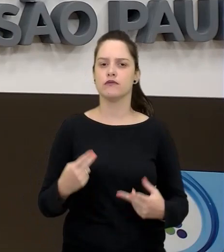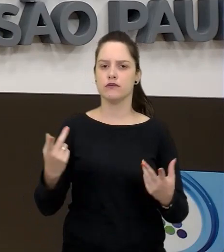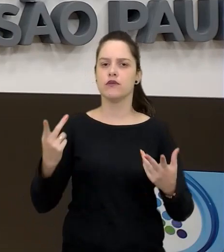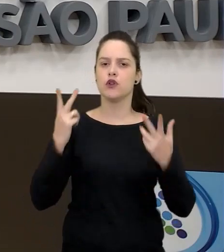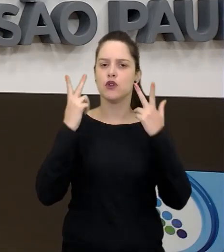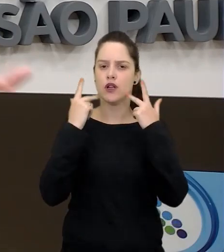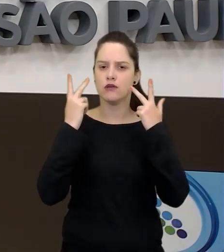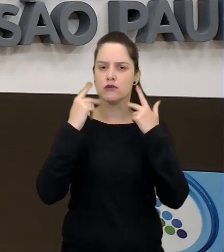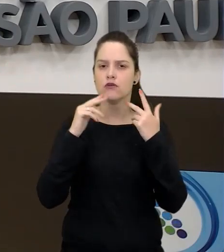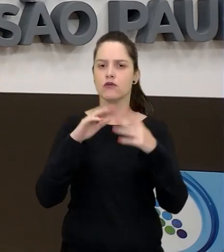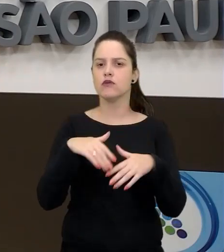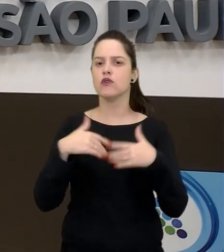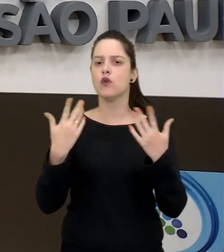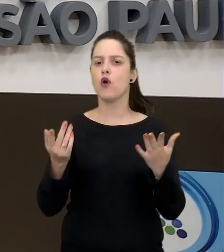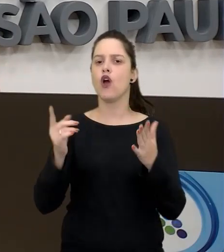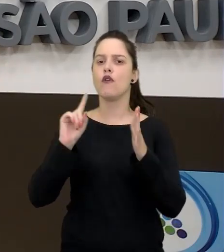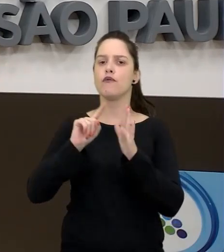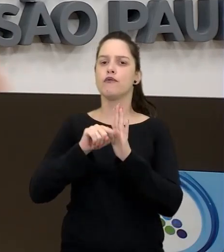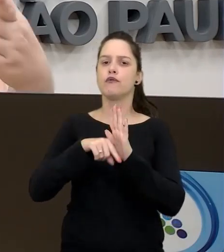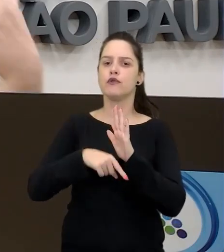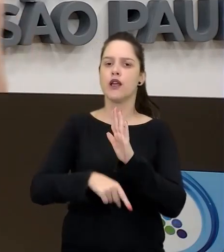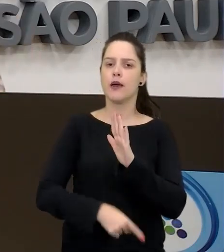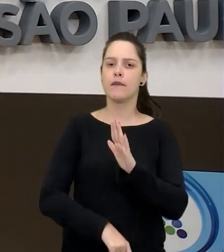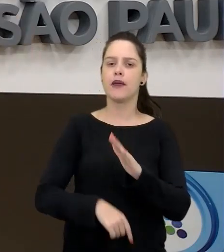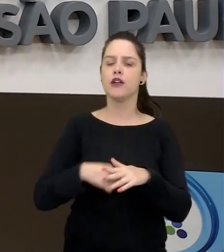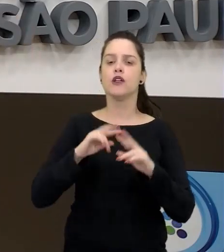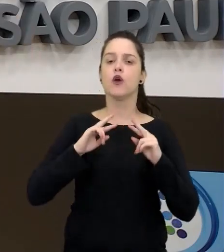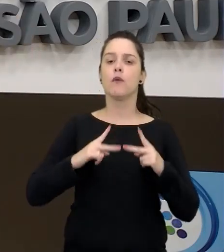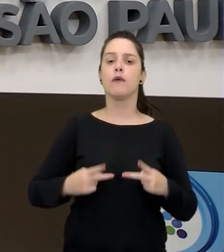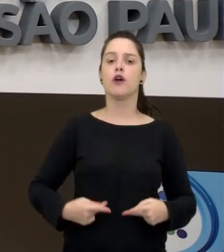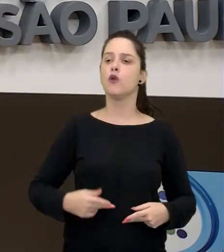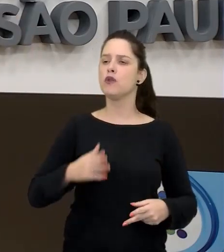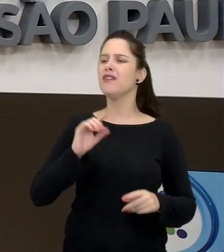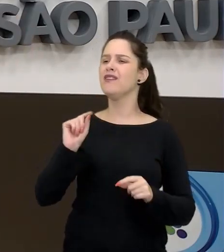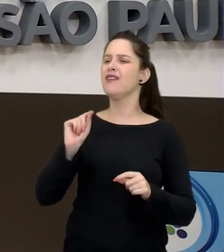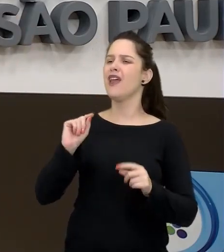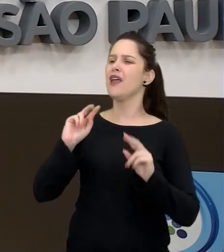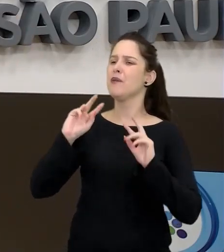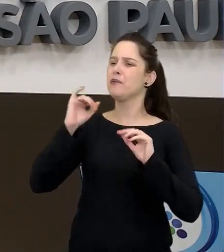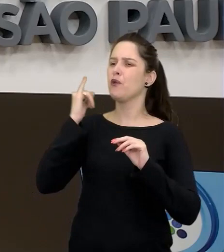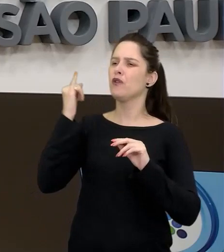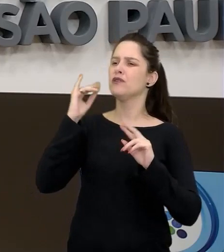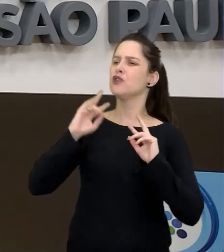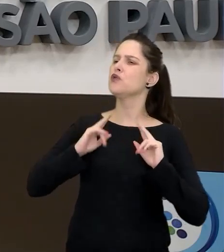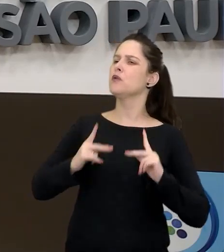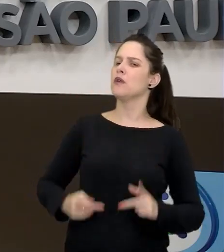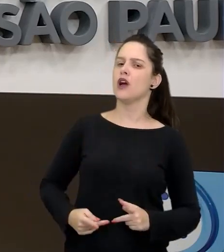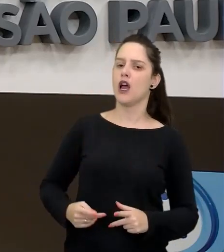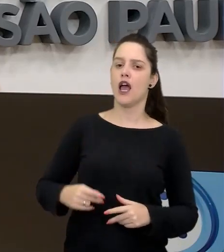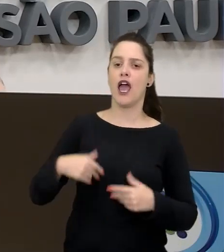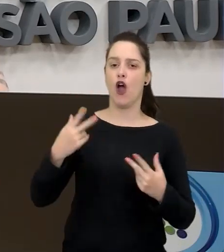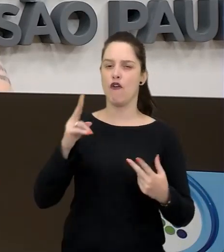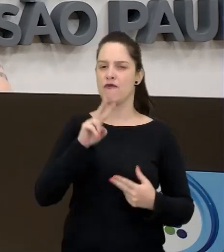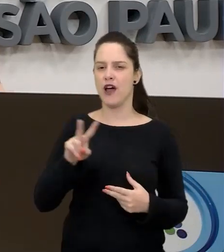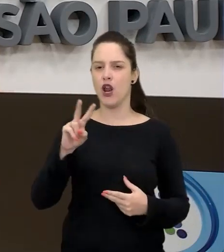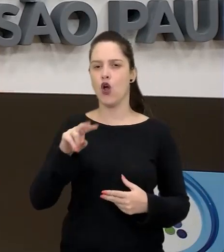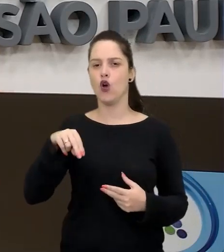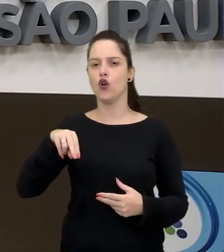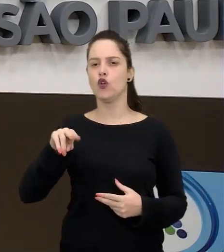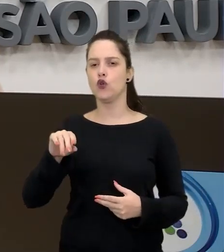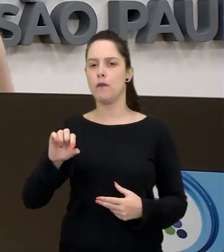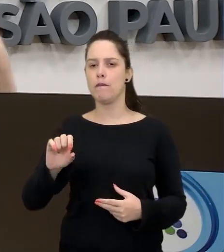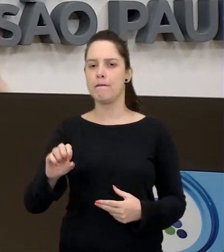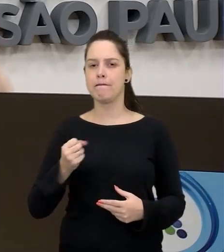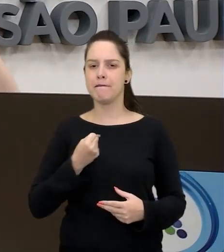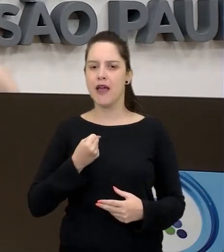perguntavam assim, qual o fundamento da vida humana? O que é mais importante para a vida humana? É o ar, a terra, é o fogo, né?